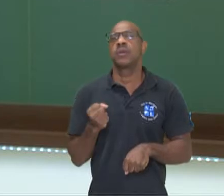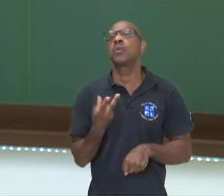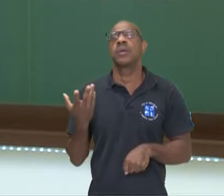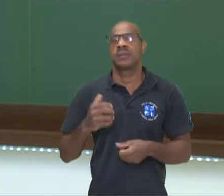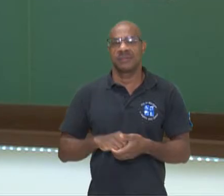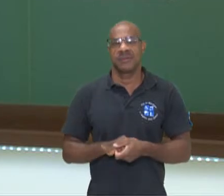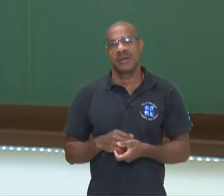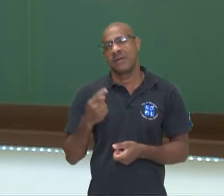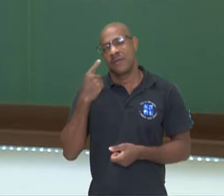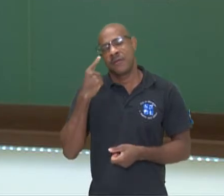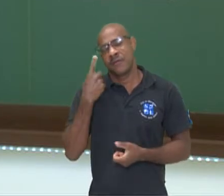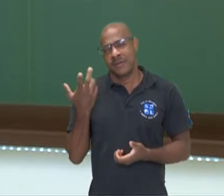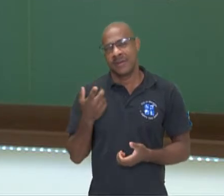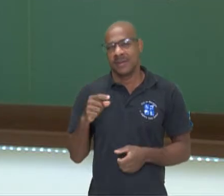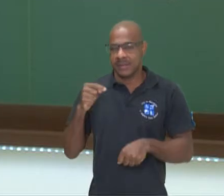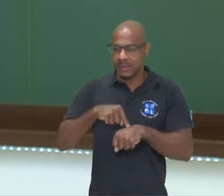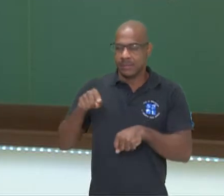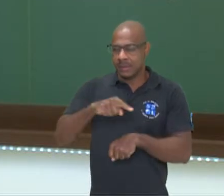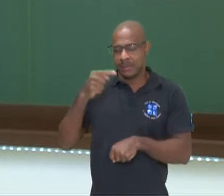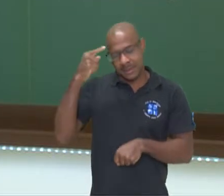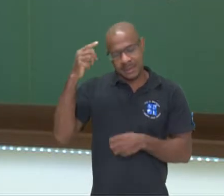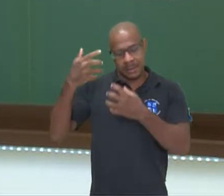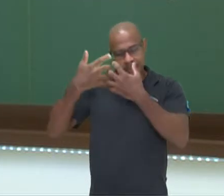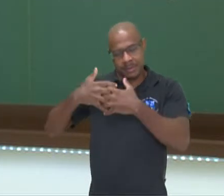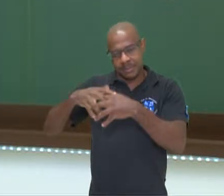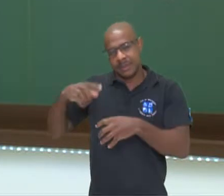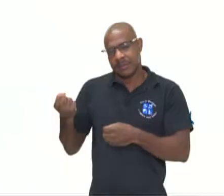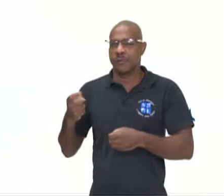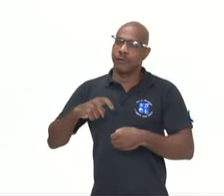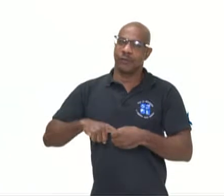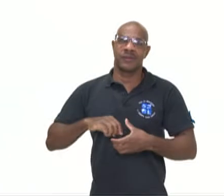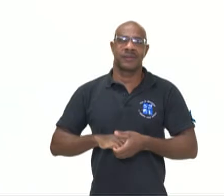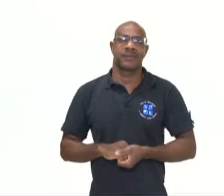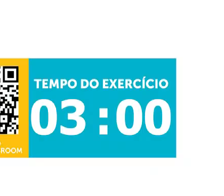de tempo agora? Eu vou dar um tempo para você pensar e já volto.